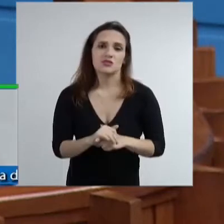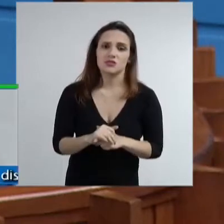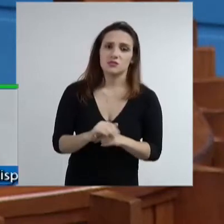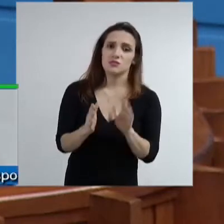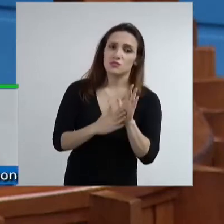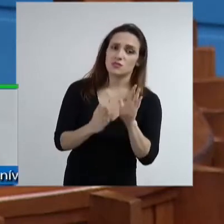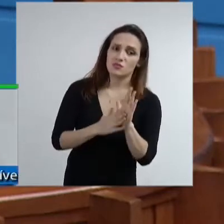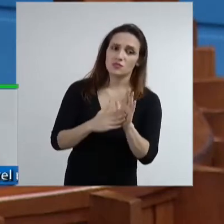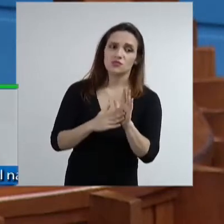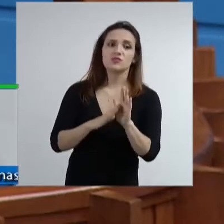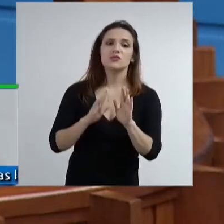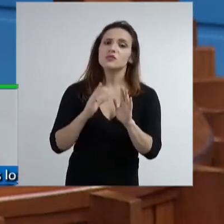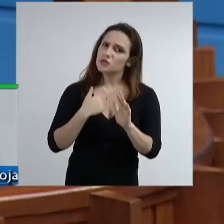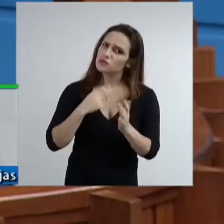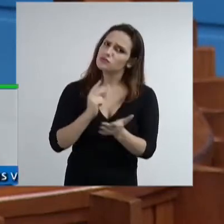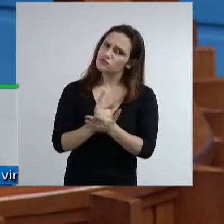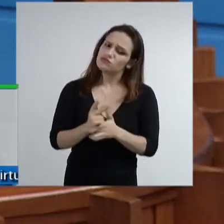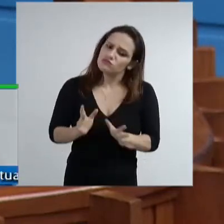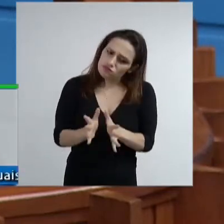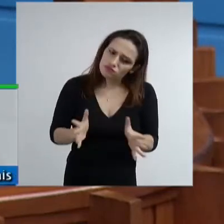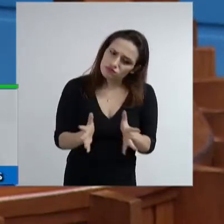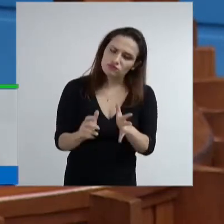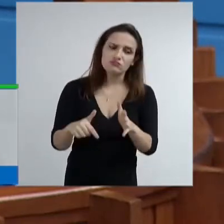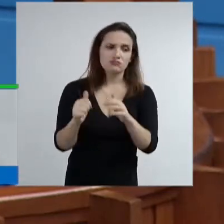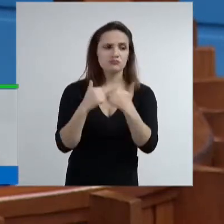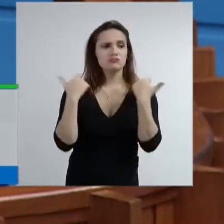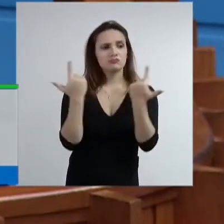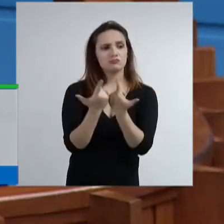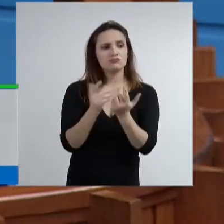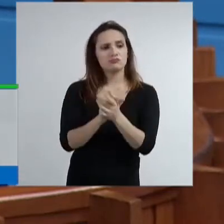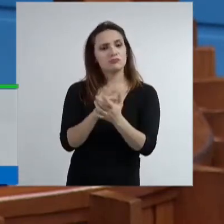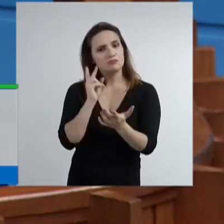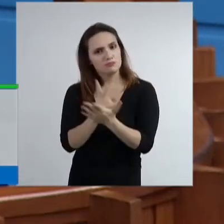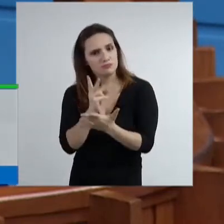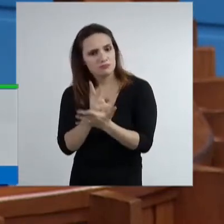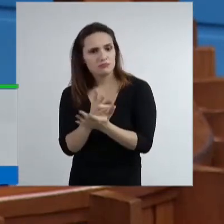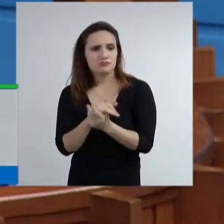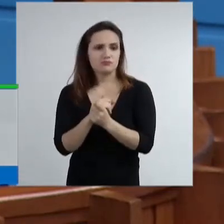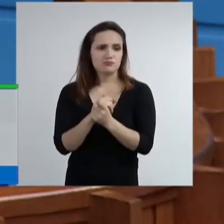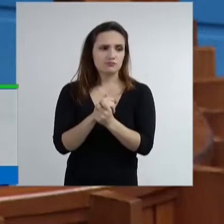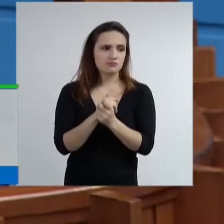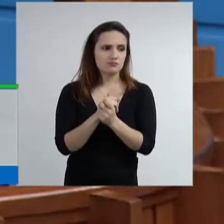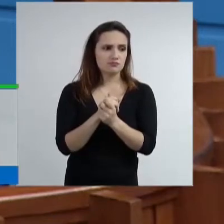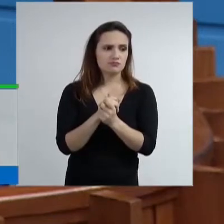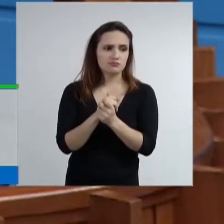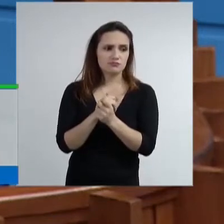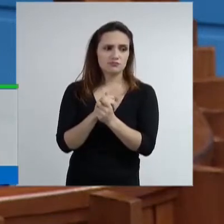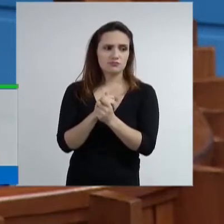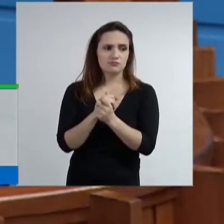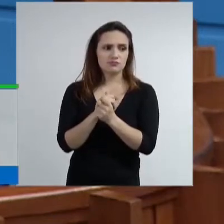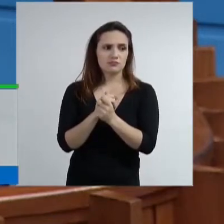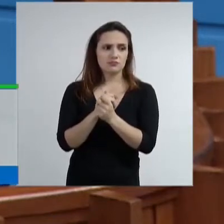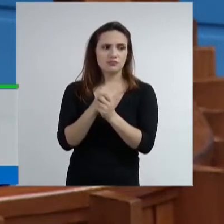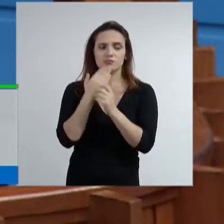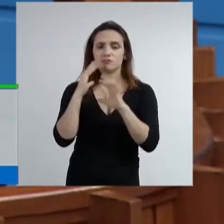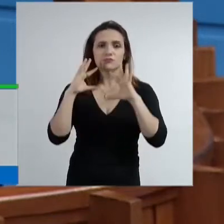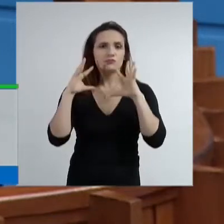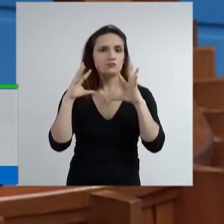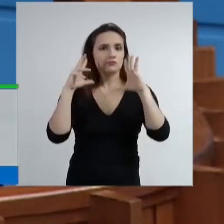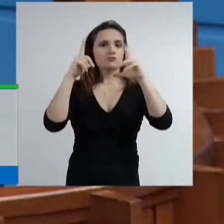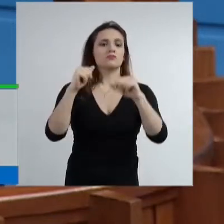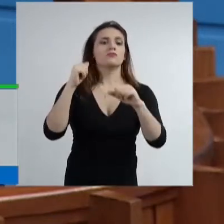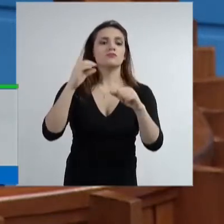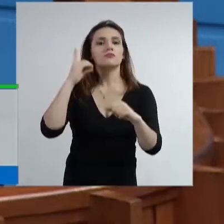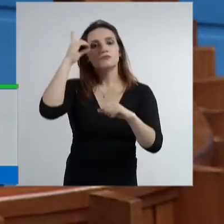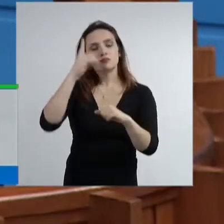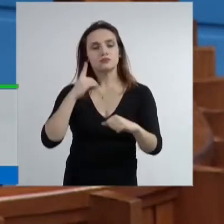irá promover o tempo inteiro aqui na Assembleia Legislativa, e sempre contando com todos os nossos parlamentares, todos